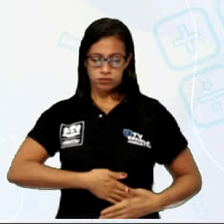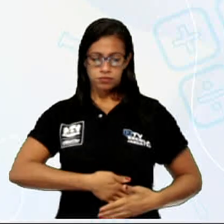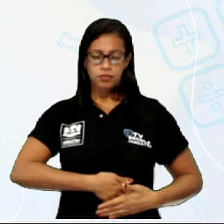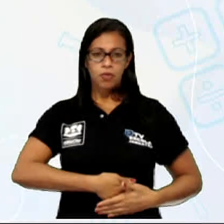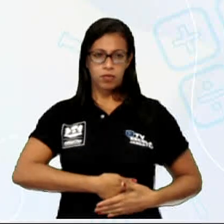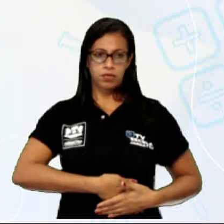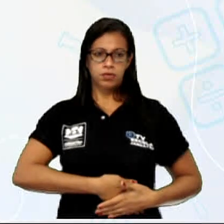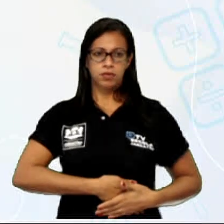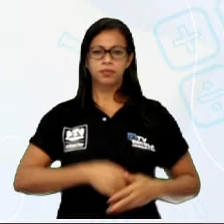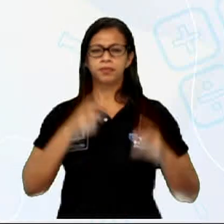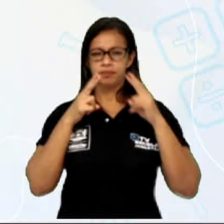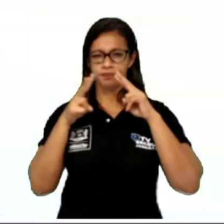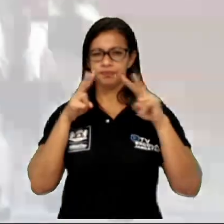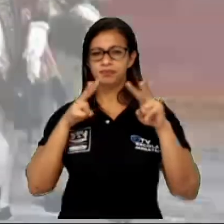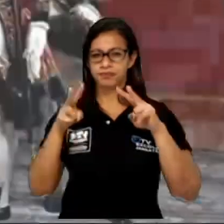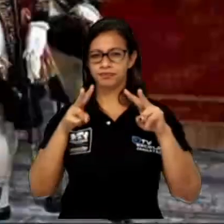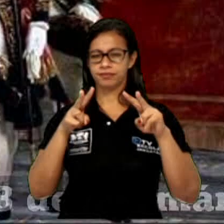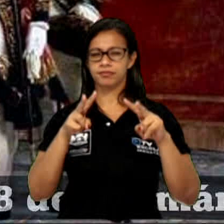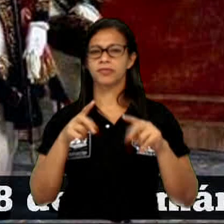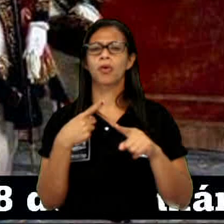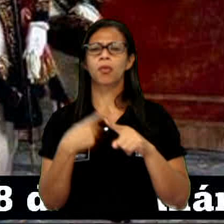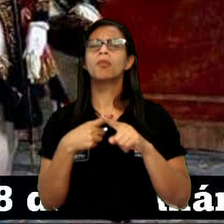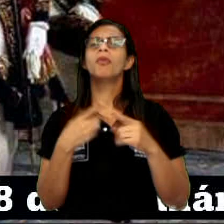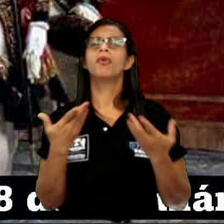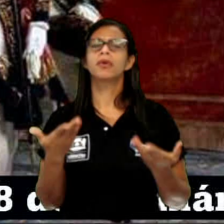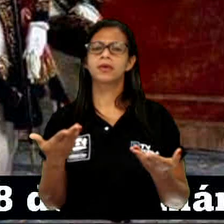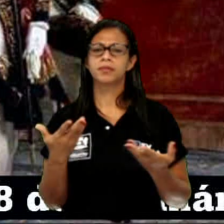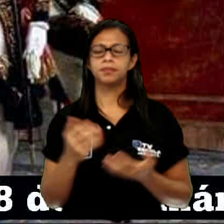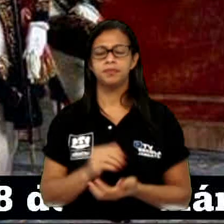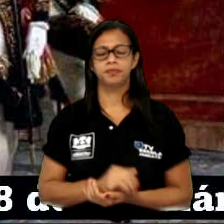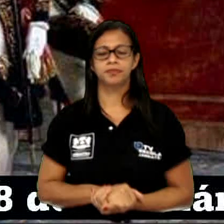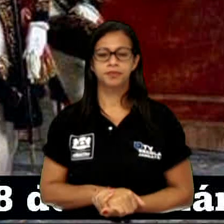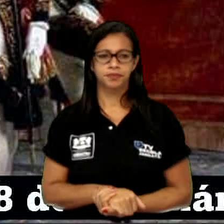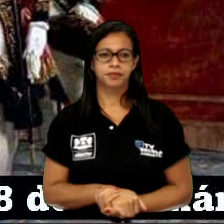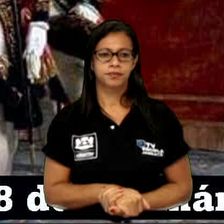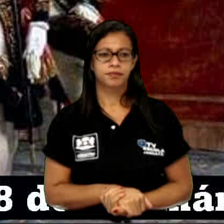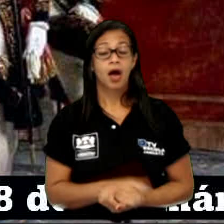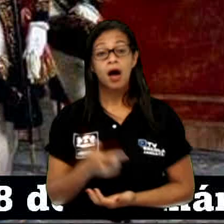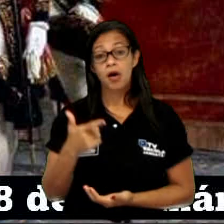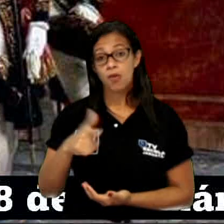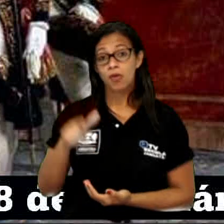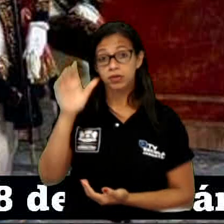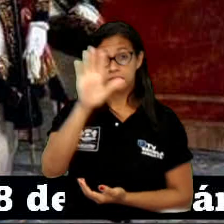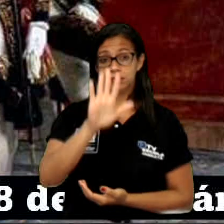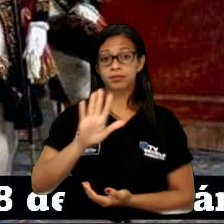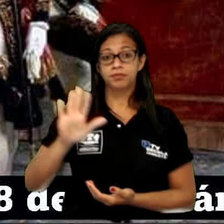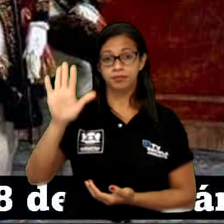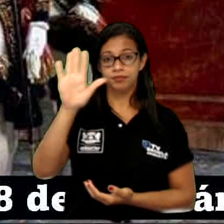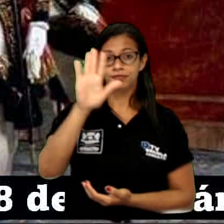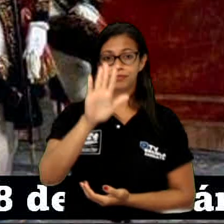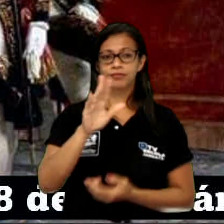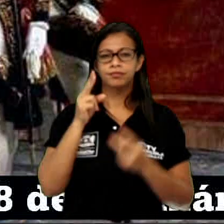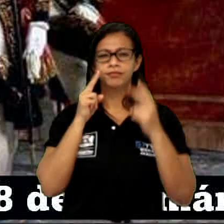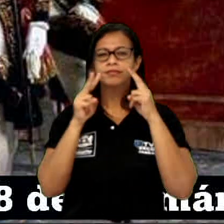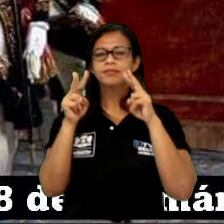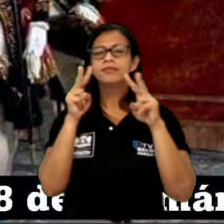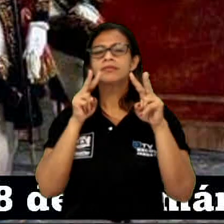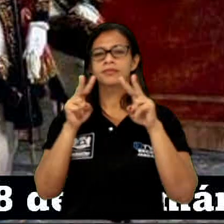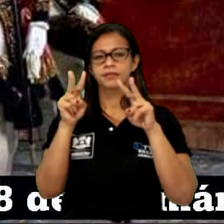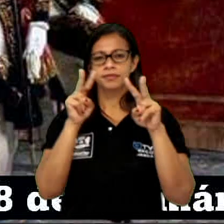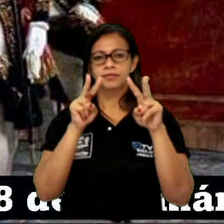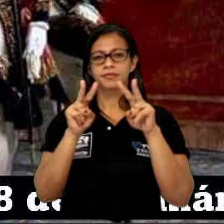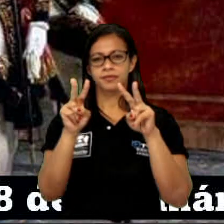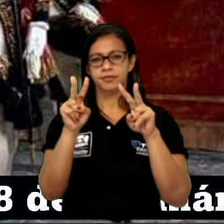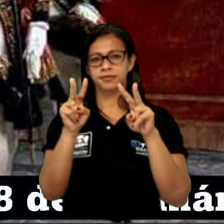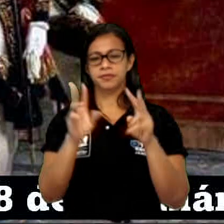dentro. Vamos ver, né? O que seria isso. Outra imagem que eu trago aqui para vocês é justamente